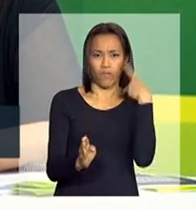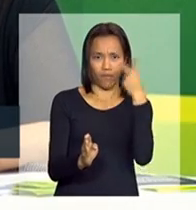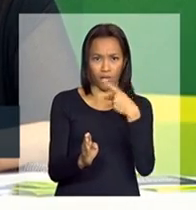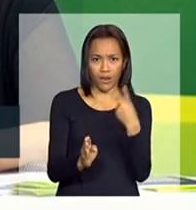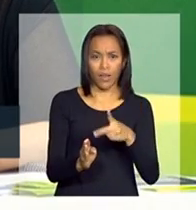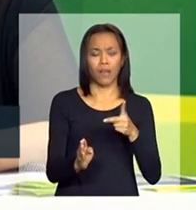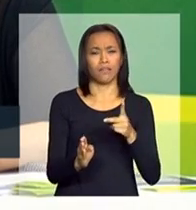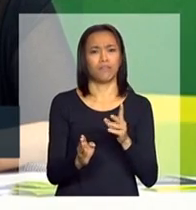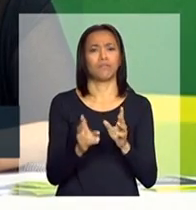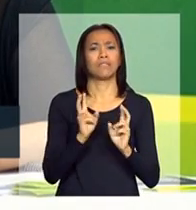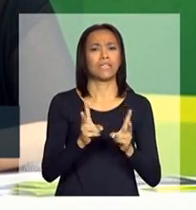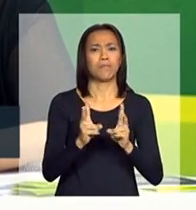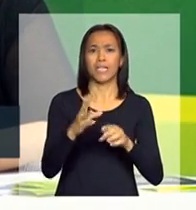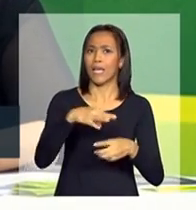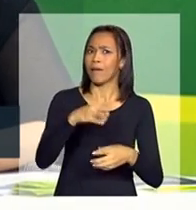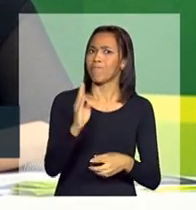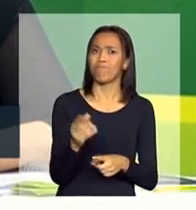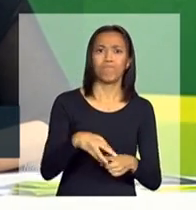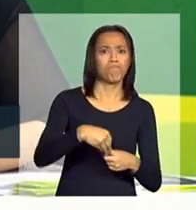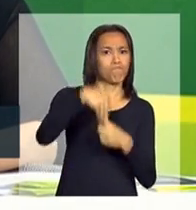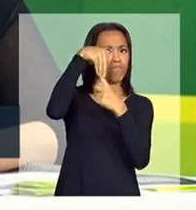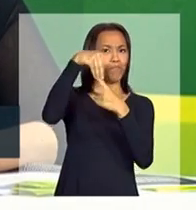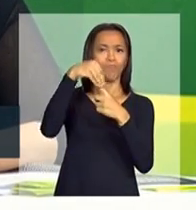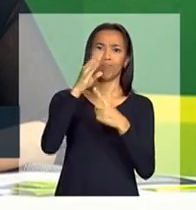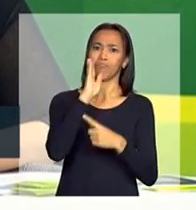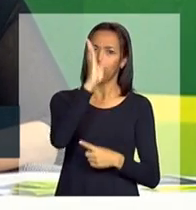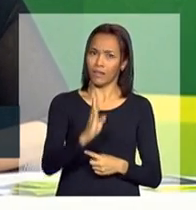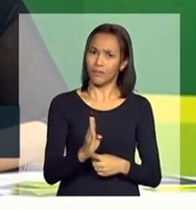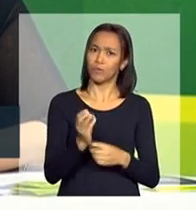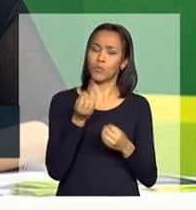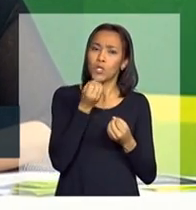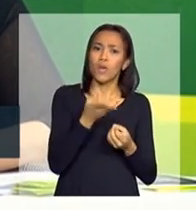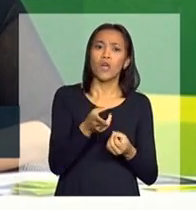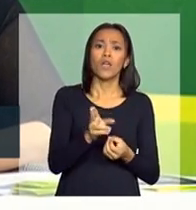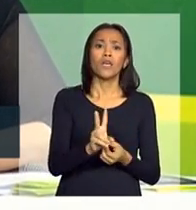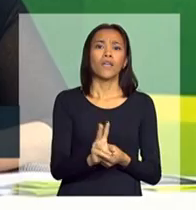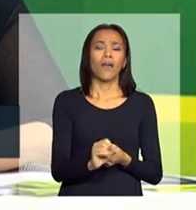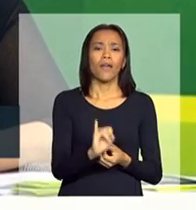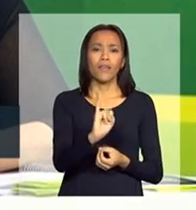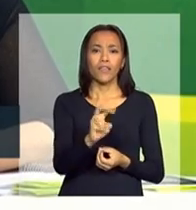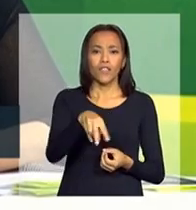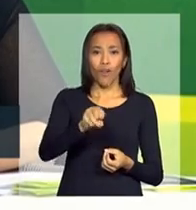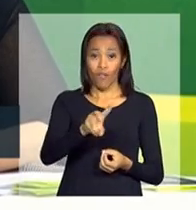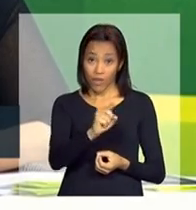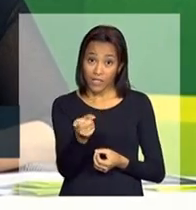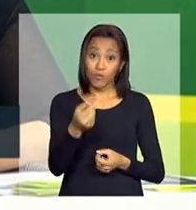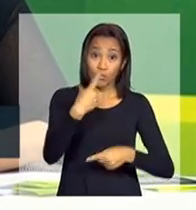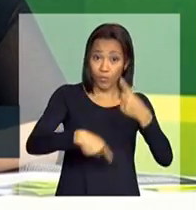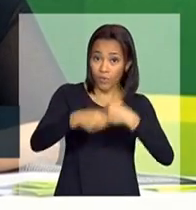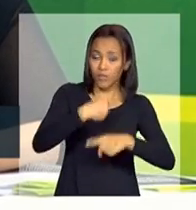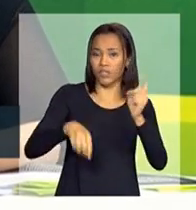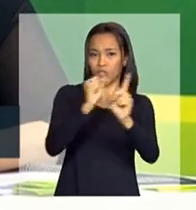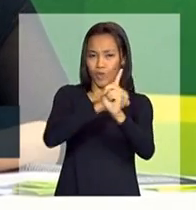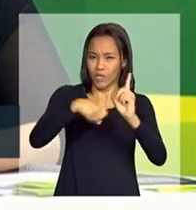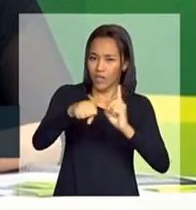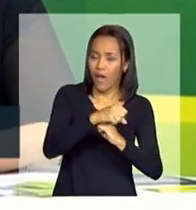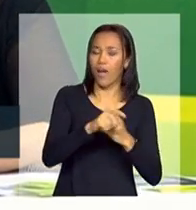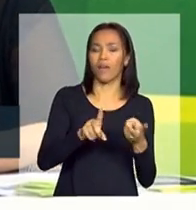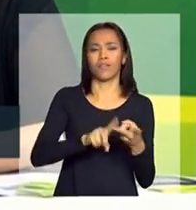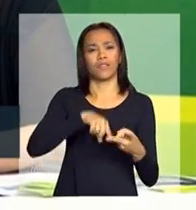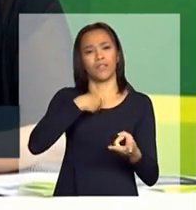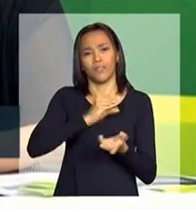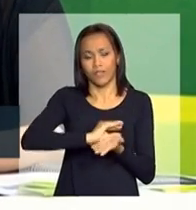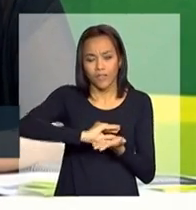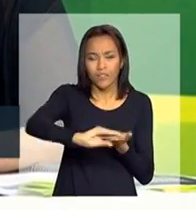destacado como referência como por exemplo nas inovações de políticas sociais na área de transferência de renda na